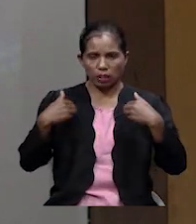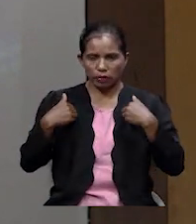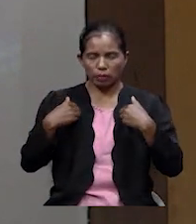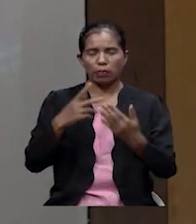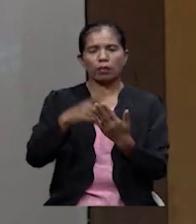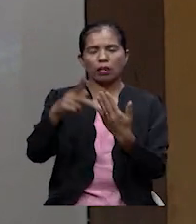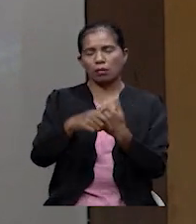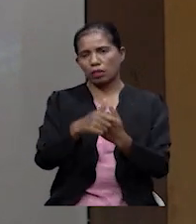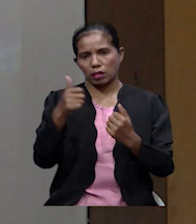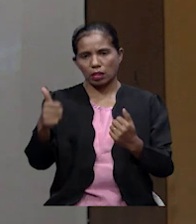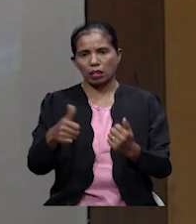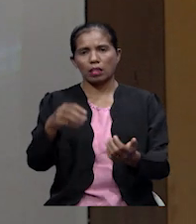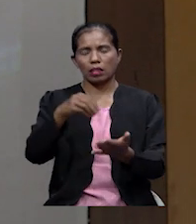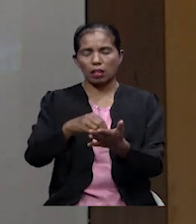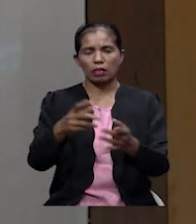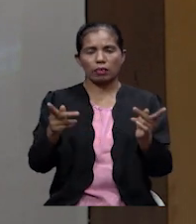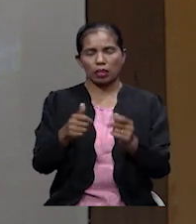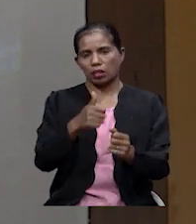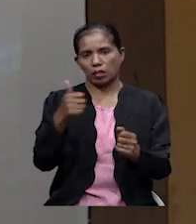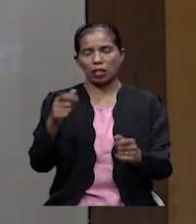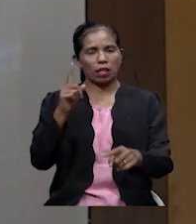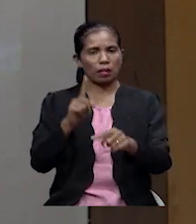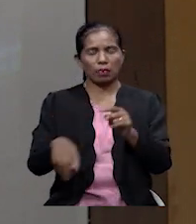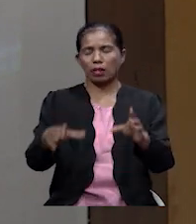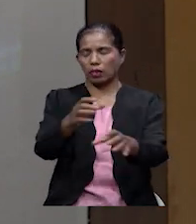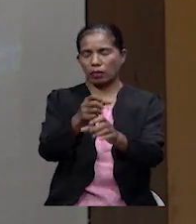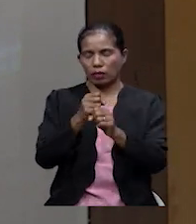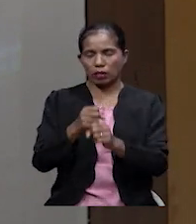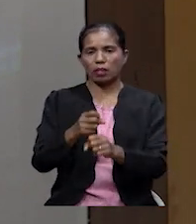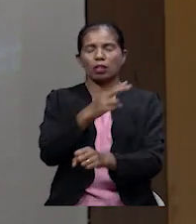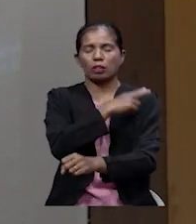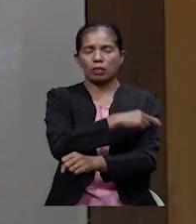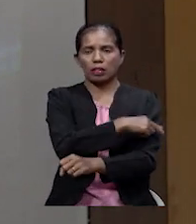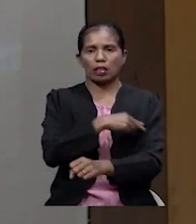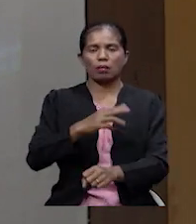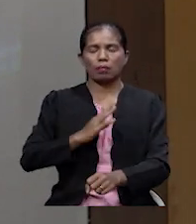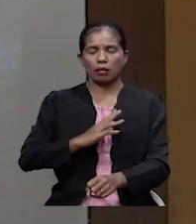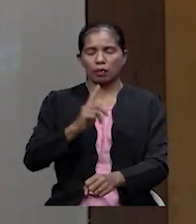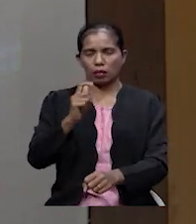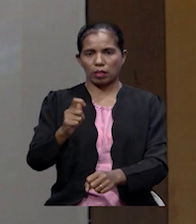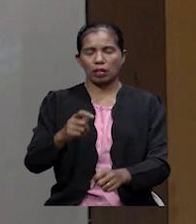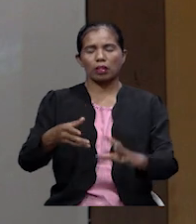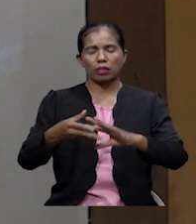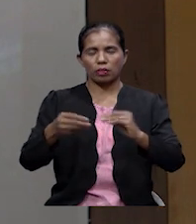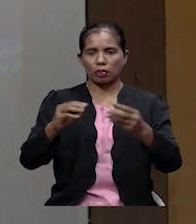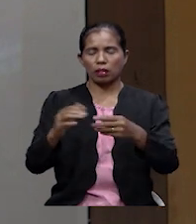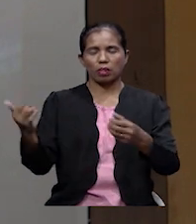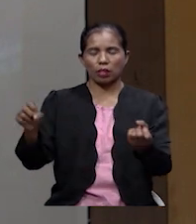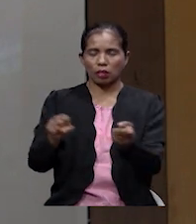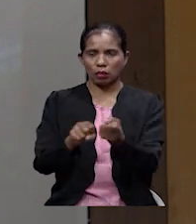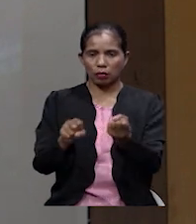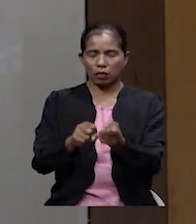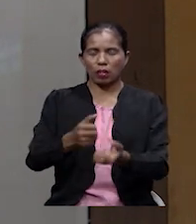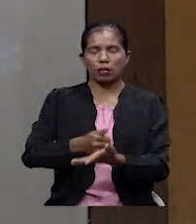redistribui. Angarang ia fatin seluk labele foti ba klinika Bairro Pite nebe historicamente sira kontribui tau matan